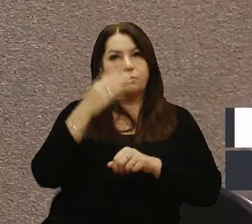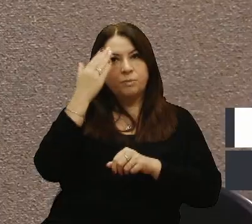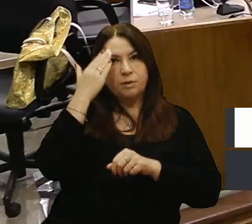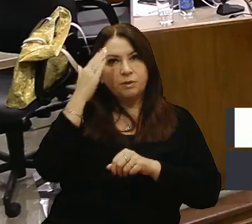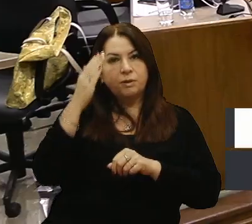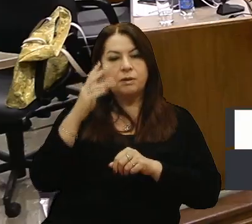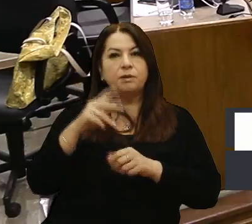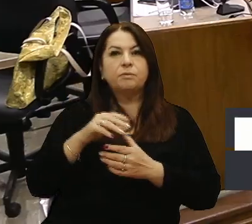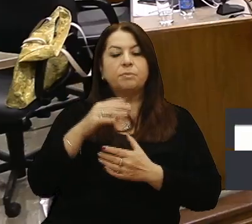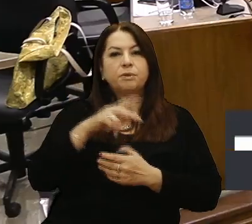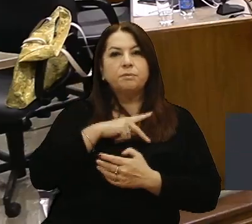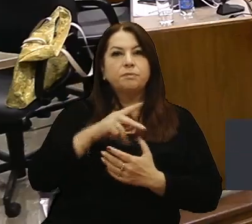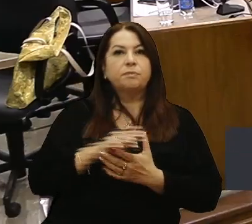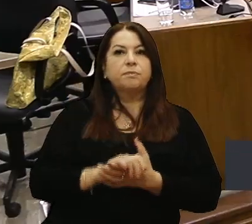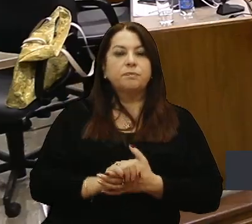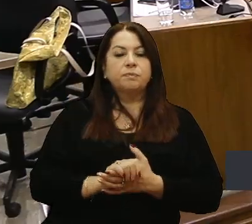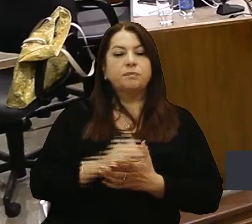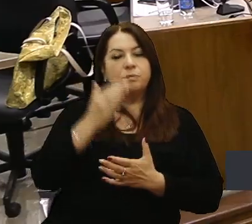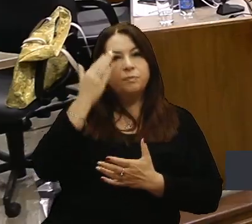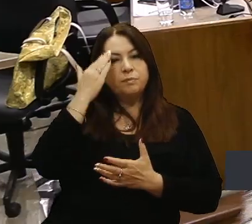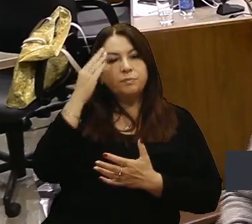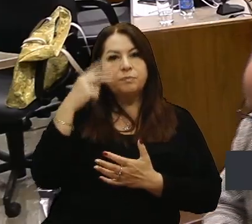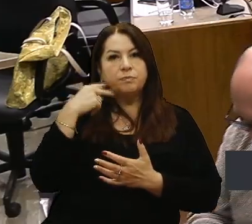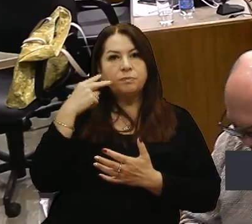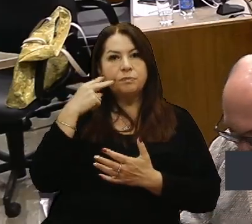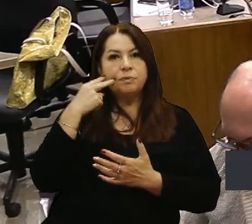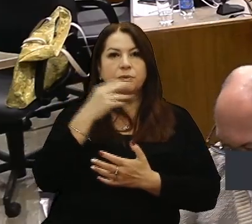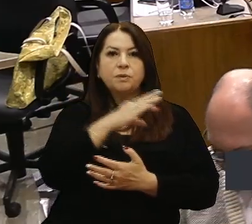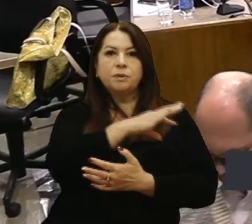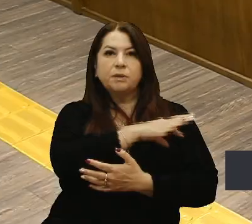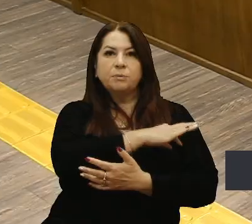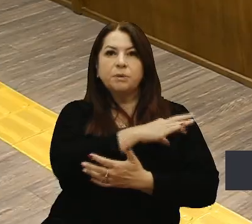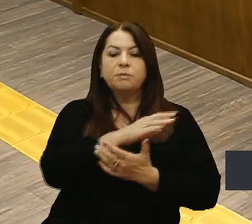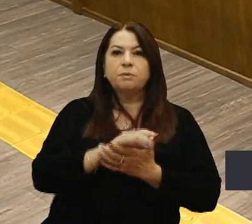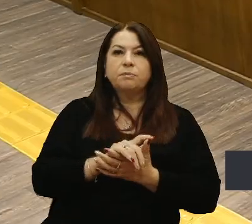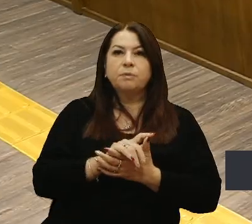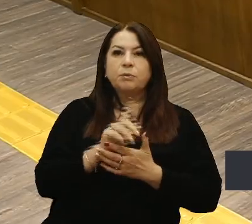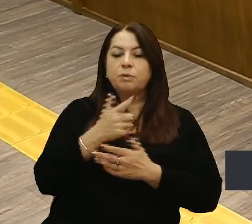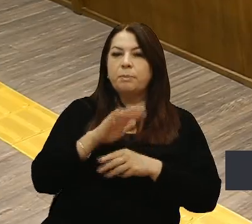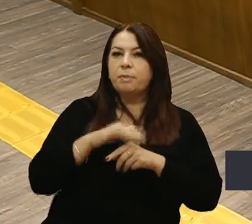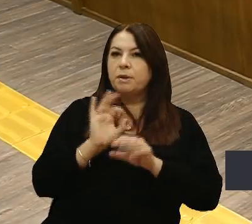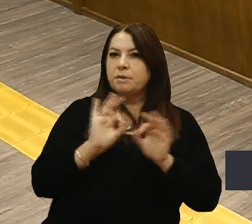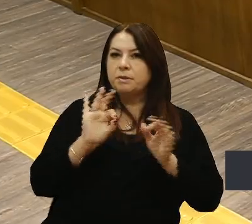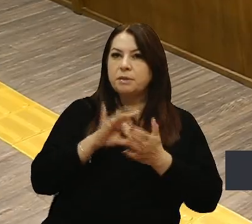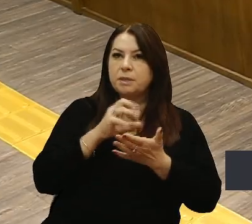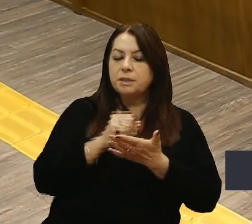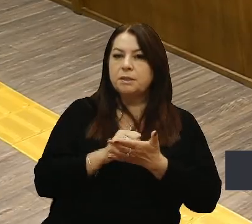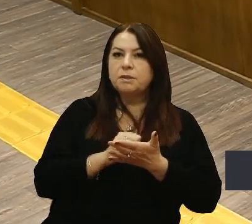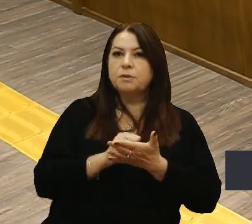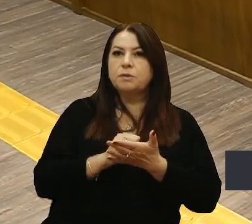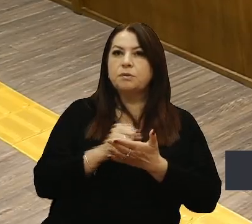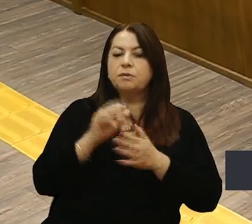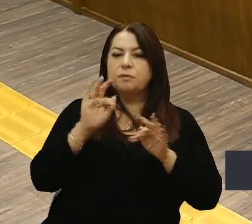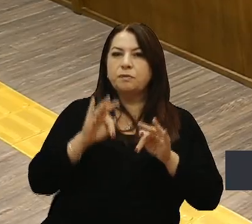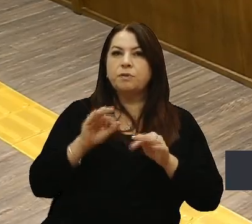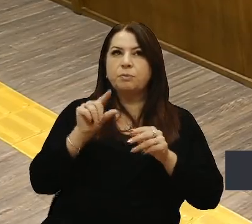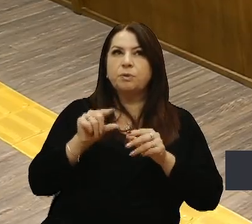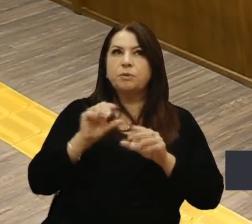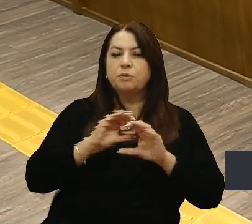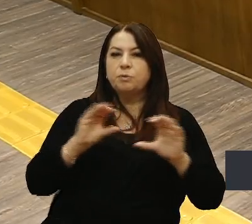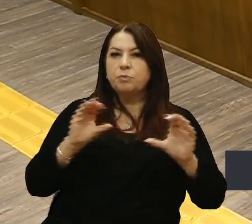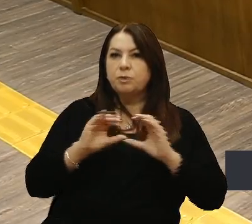presidente. Obrigado, vereador Capitão Ramon. Não havendo mais inscritos, encerradas as